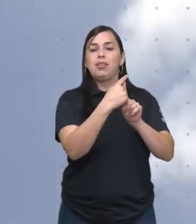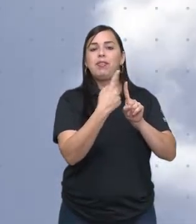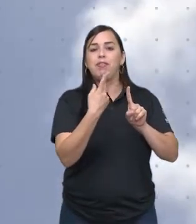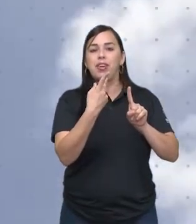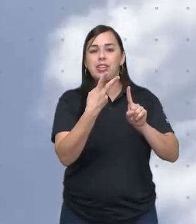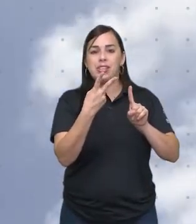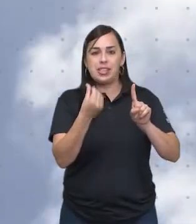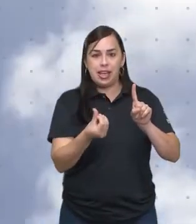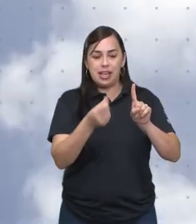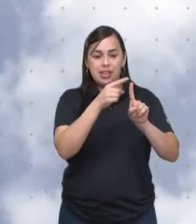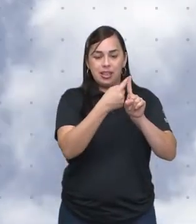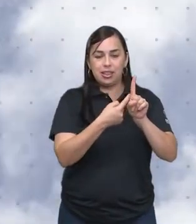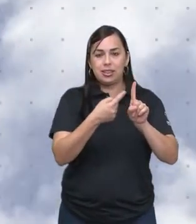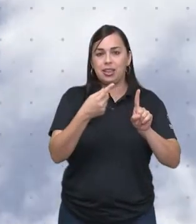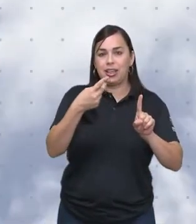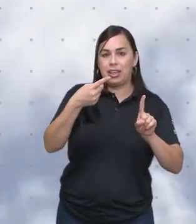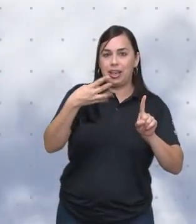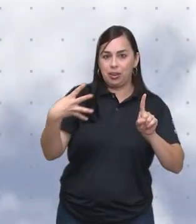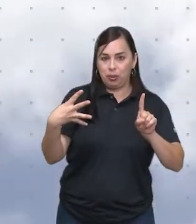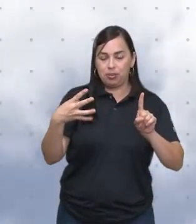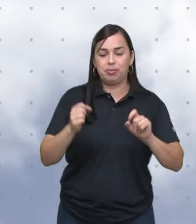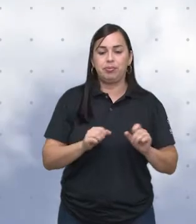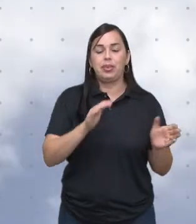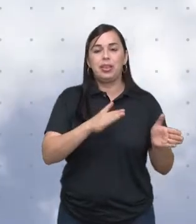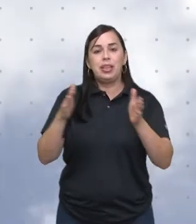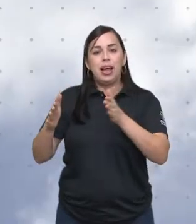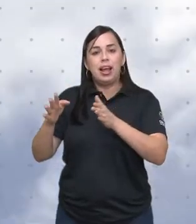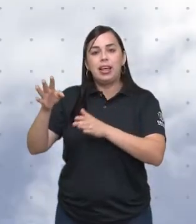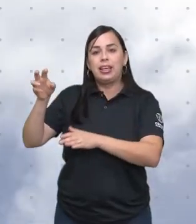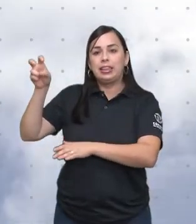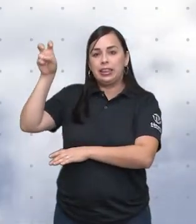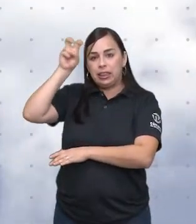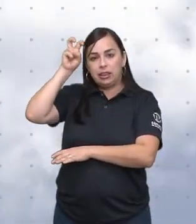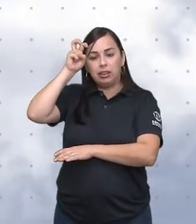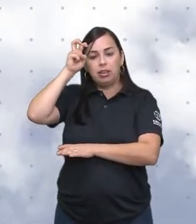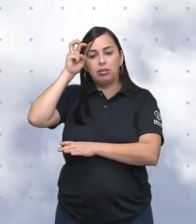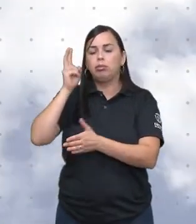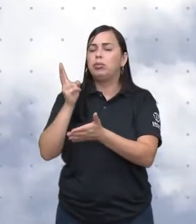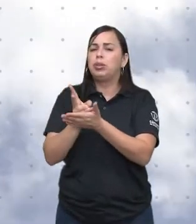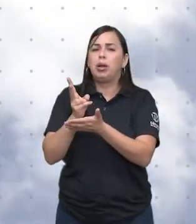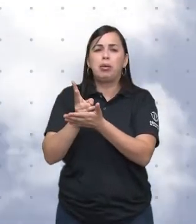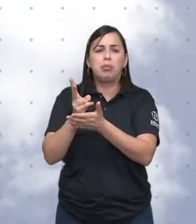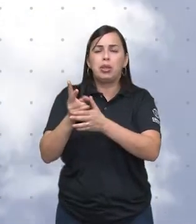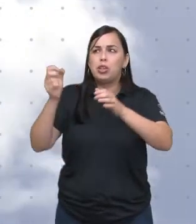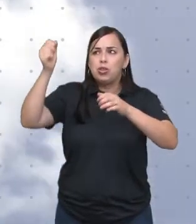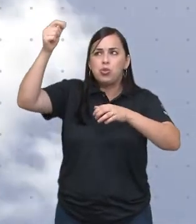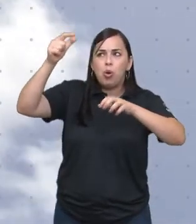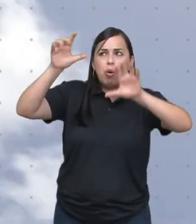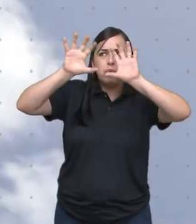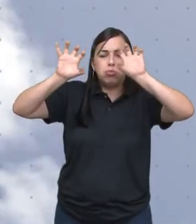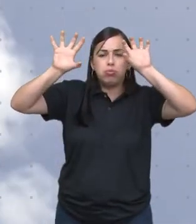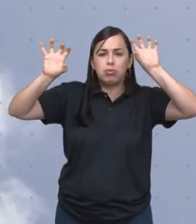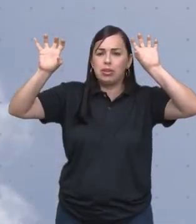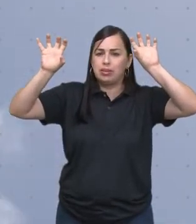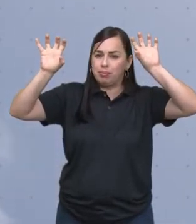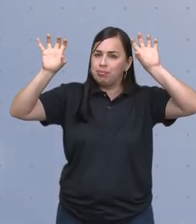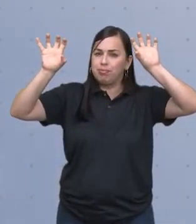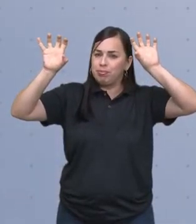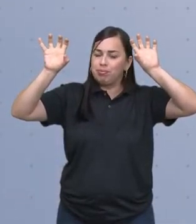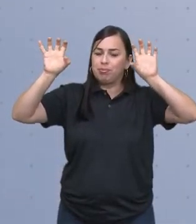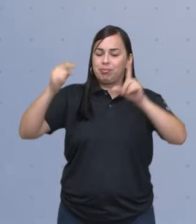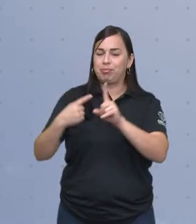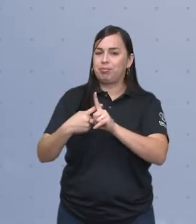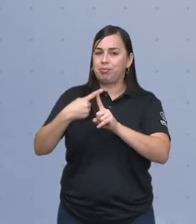máxima é de 26 graus, mínima 14. Na quinta, o tempo permanece o mesmo. Sol entre nuvens e não